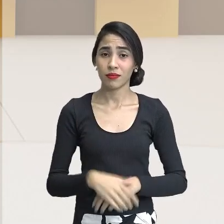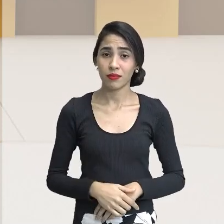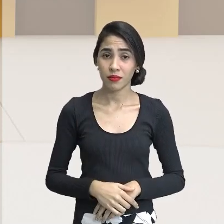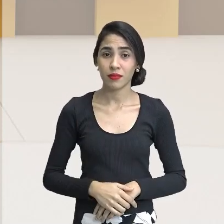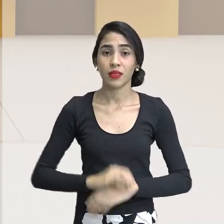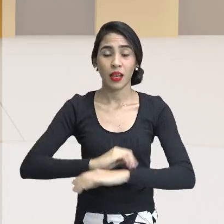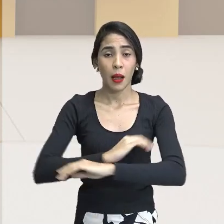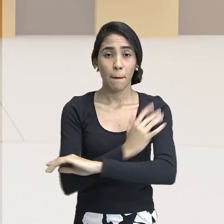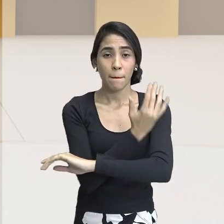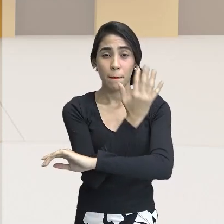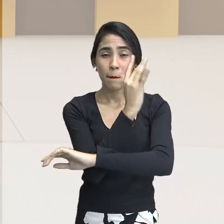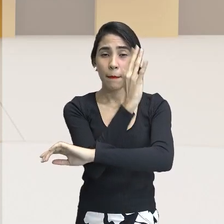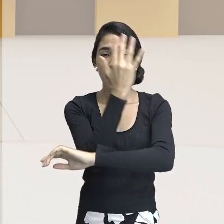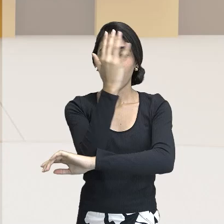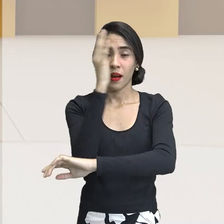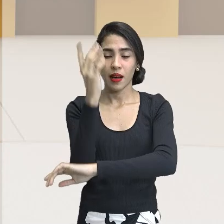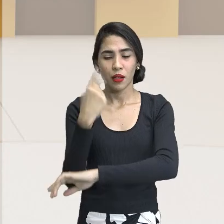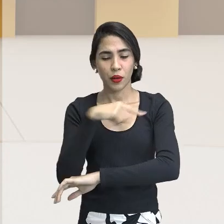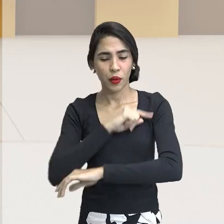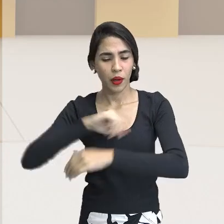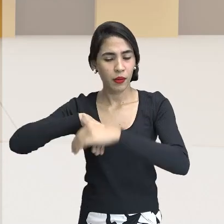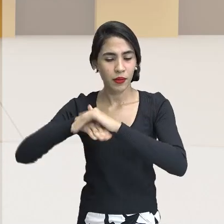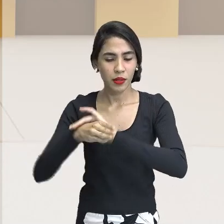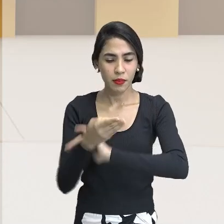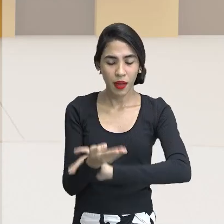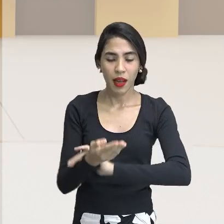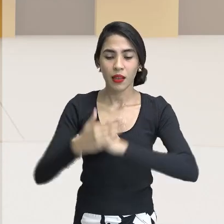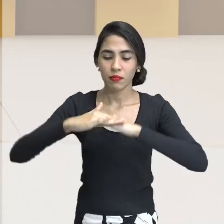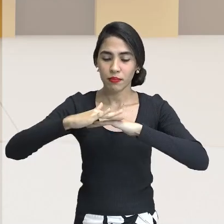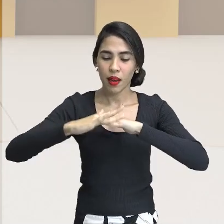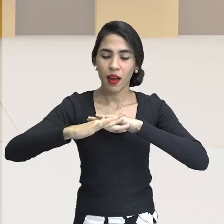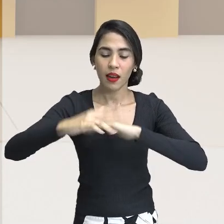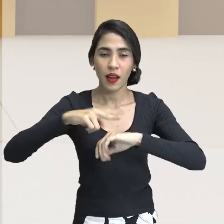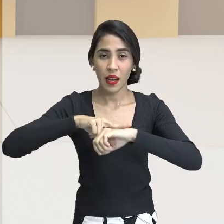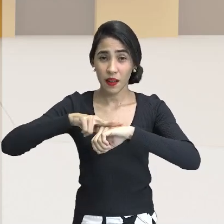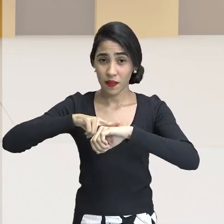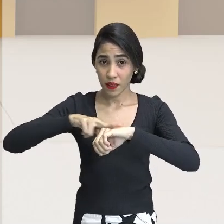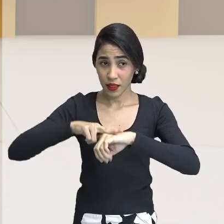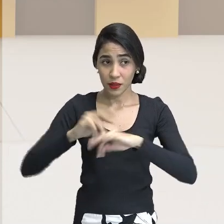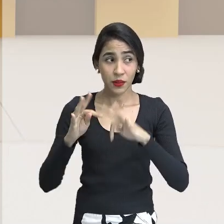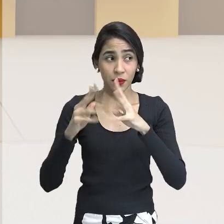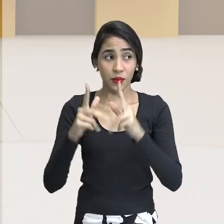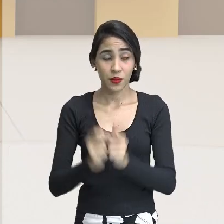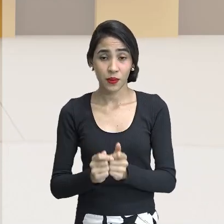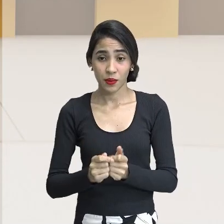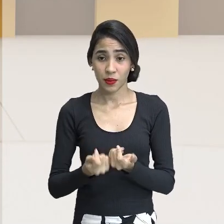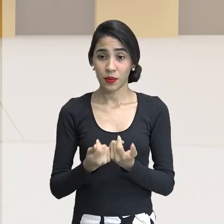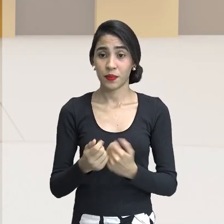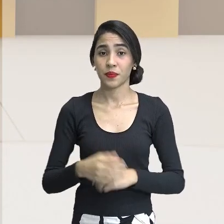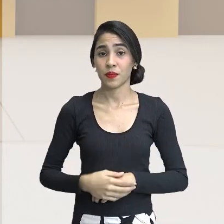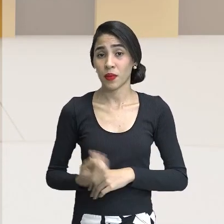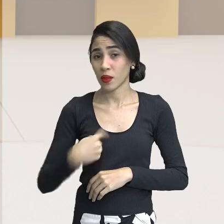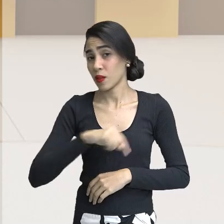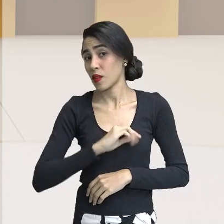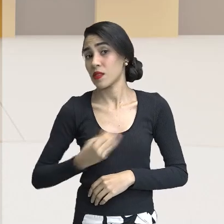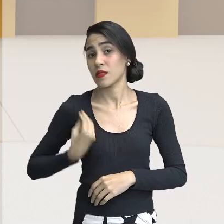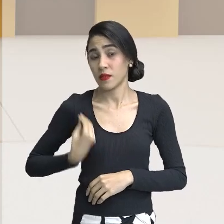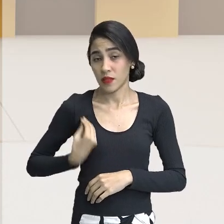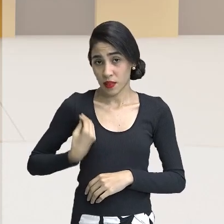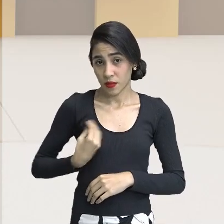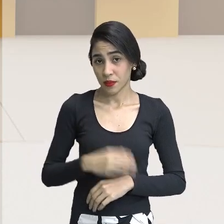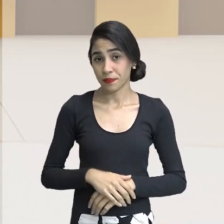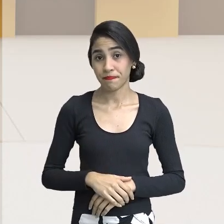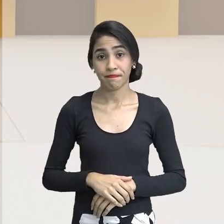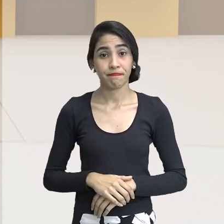A vegetação ali que a gente já está acostumado, a floresta, tudo, na verdade, de um modo geral, tudo que a gente vive, né, professor Dário?